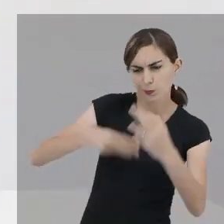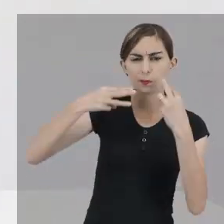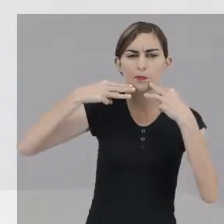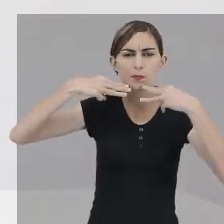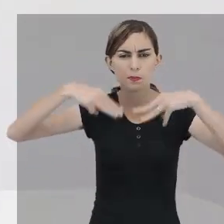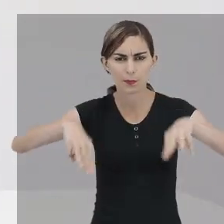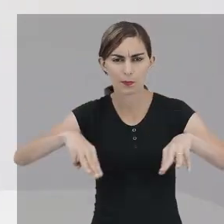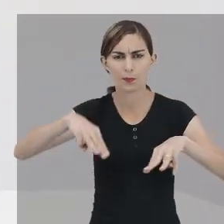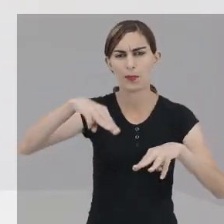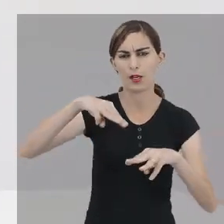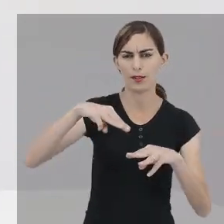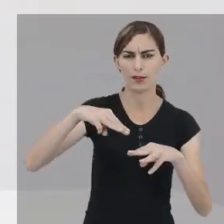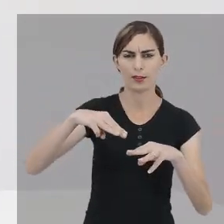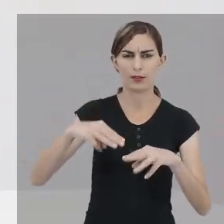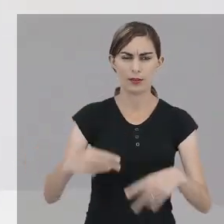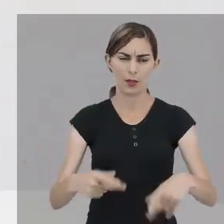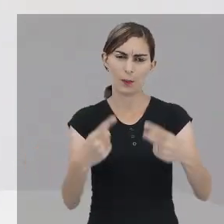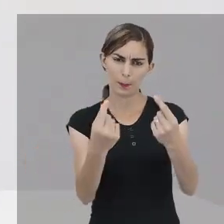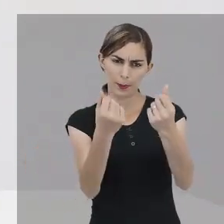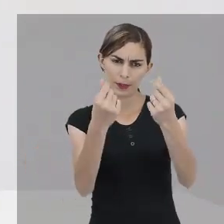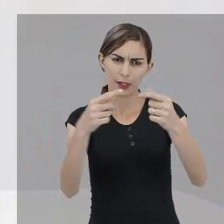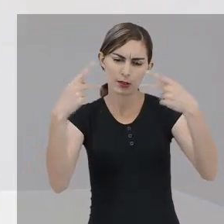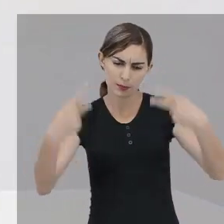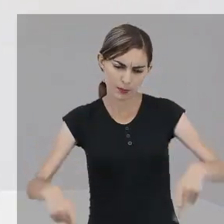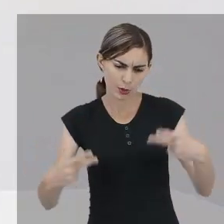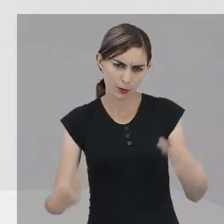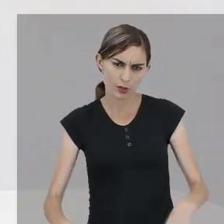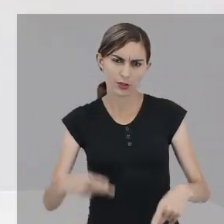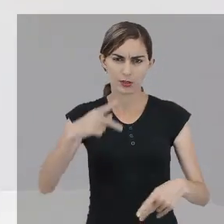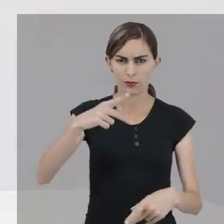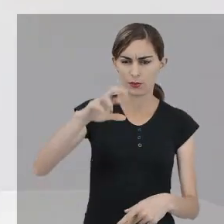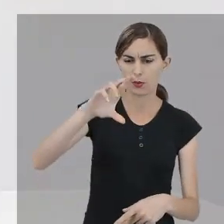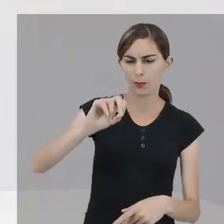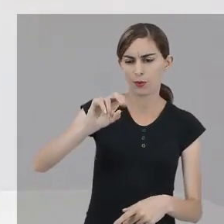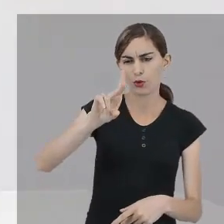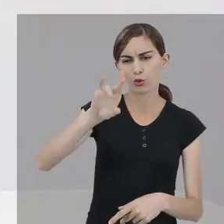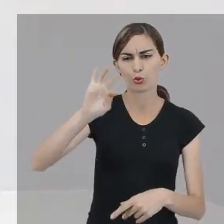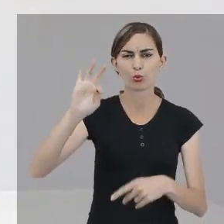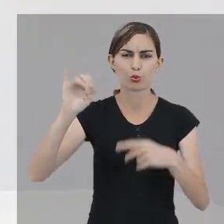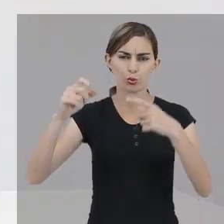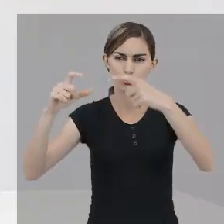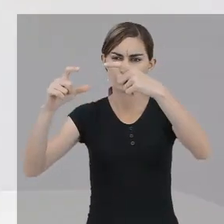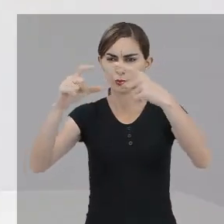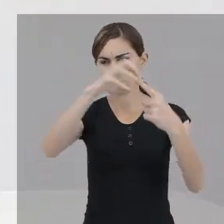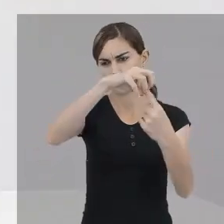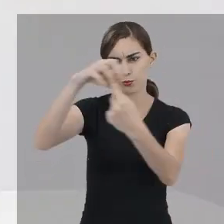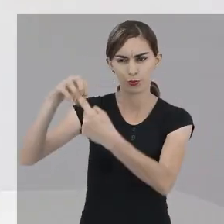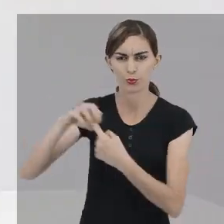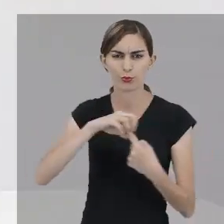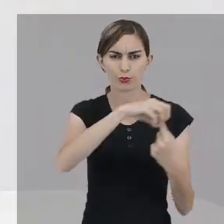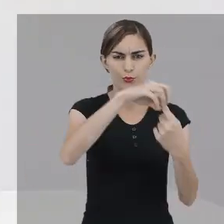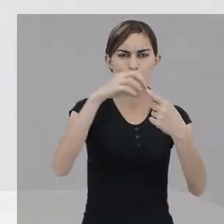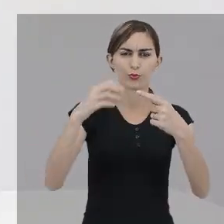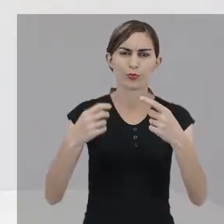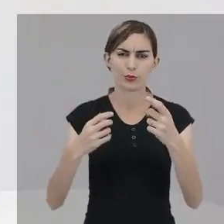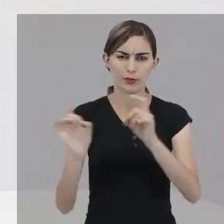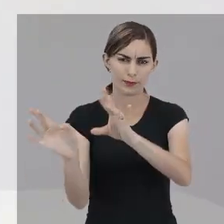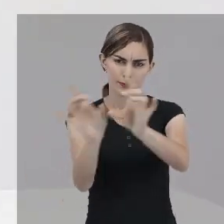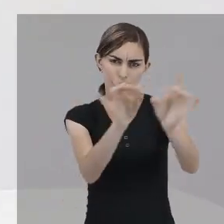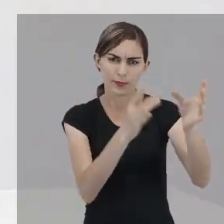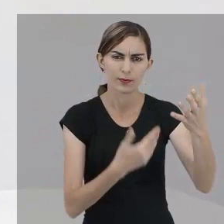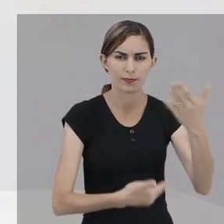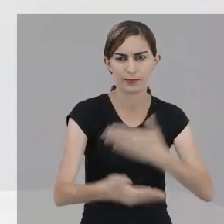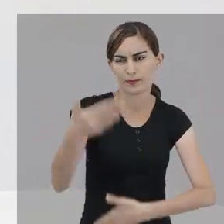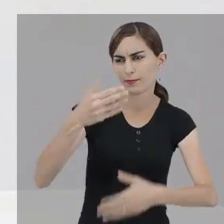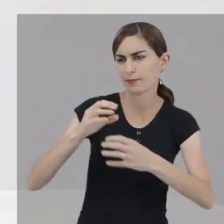dos 4 P's do marketing? Preço, promoção, produto e ponto de venda, que também pode ser chamado distribuição,